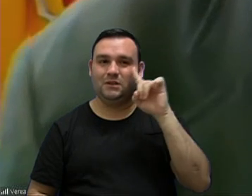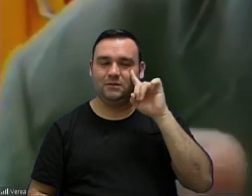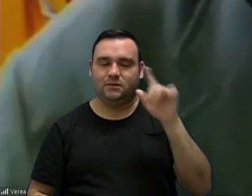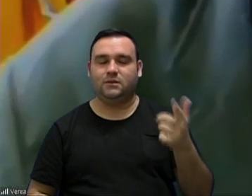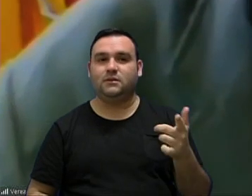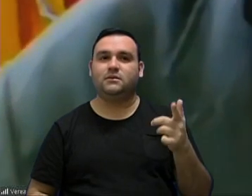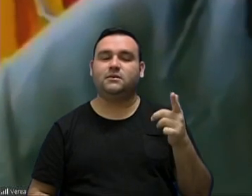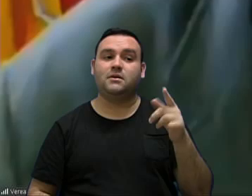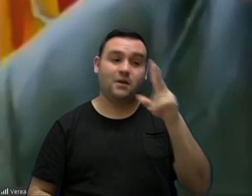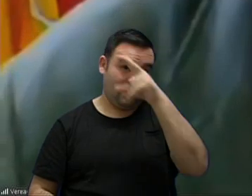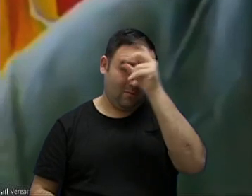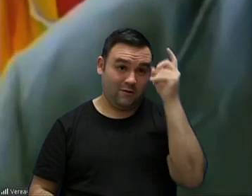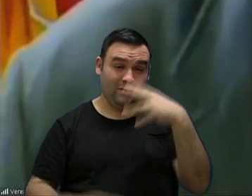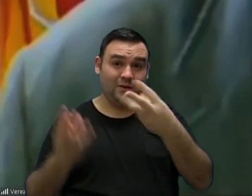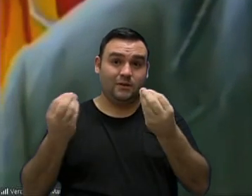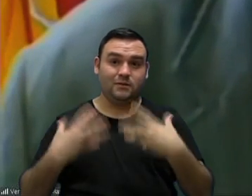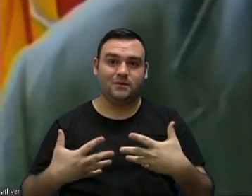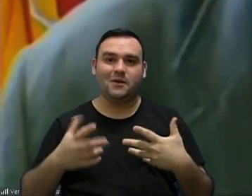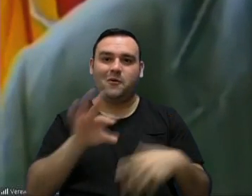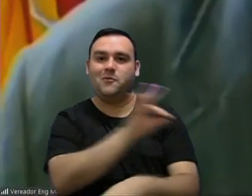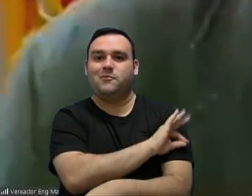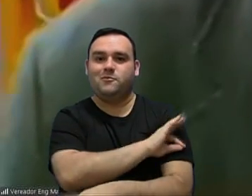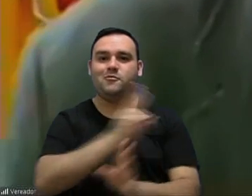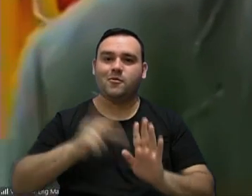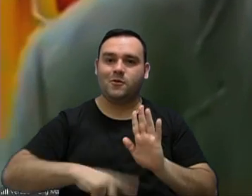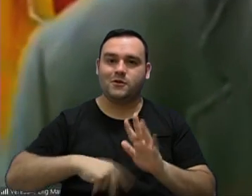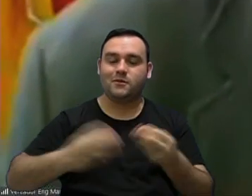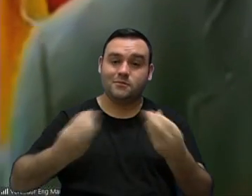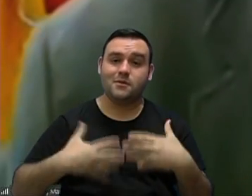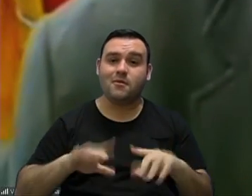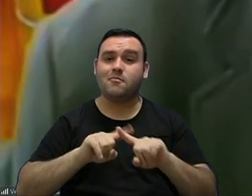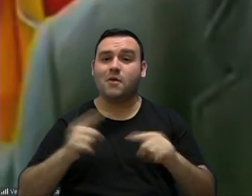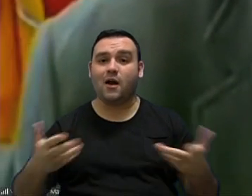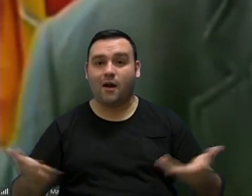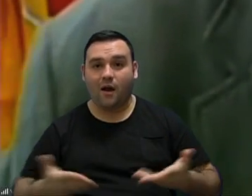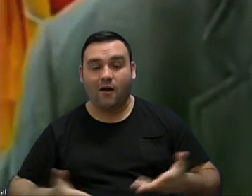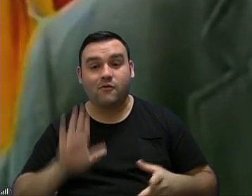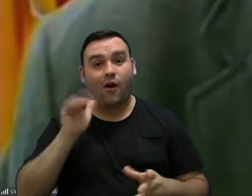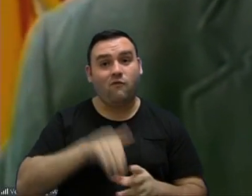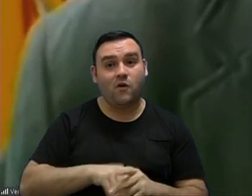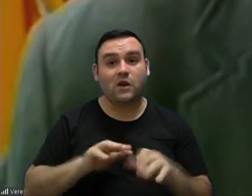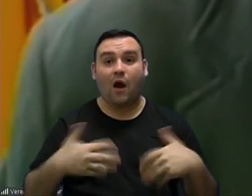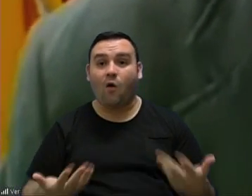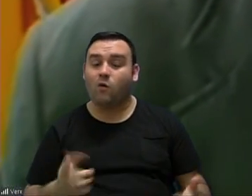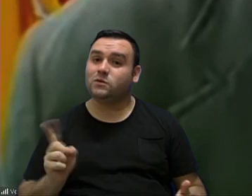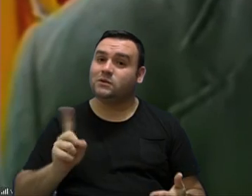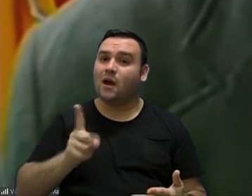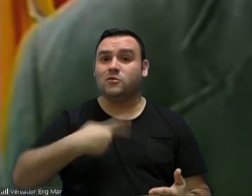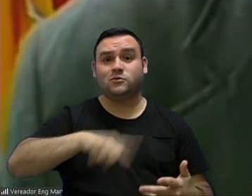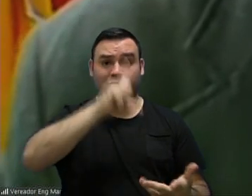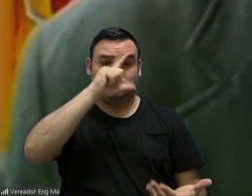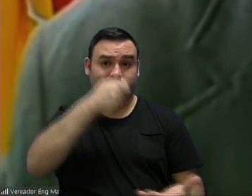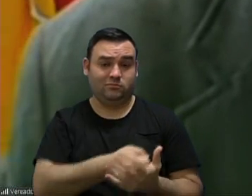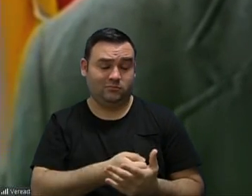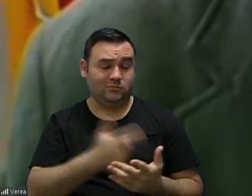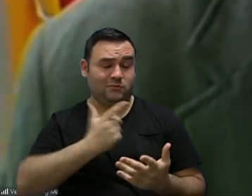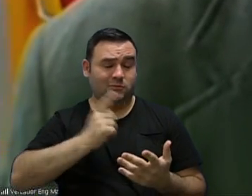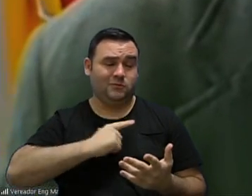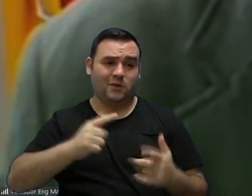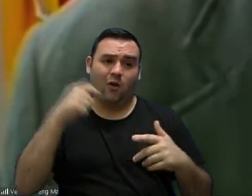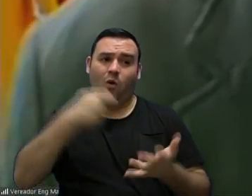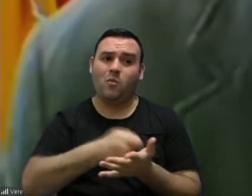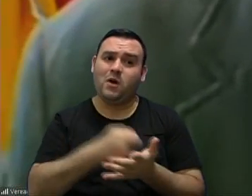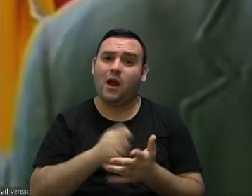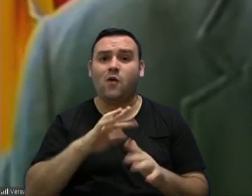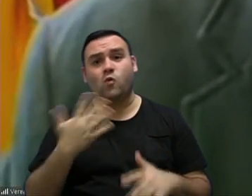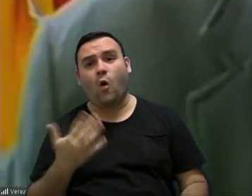Noventena. A prefeita mandou o projeto. Agora, votar ou não, somos nós que temos essa